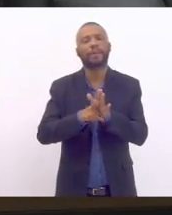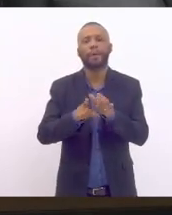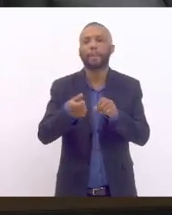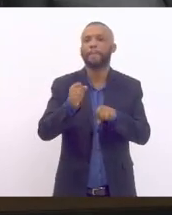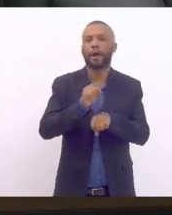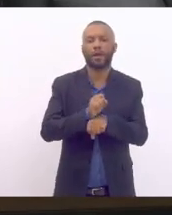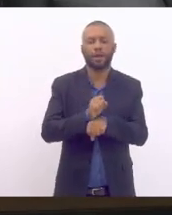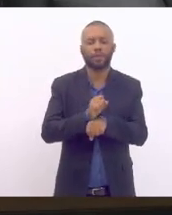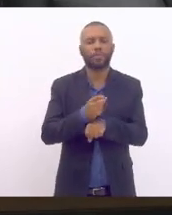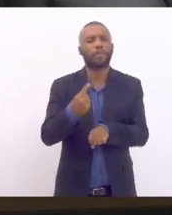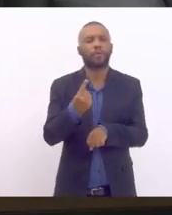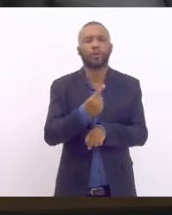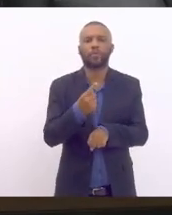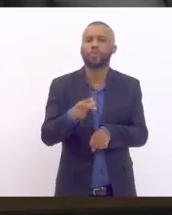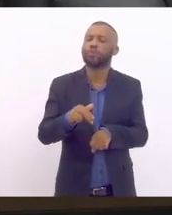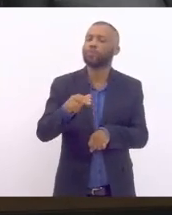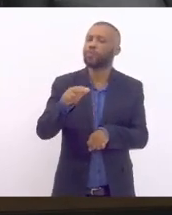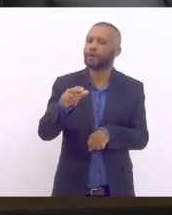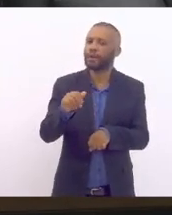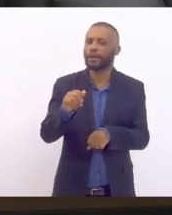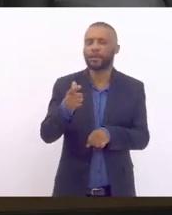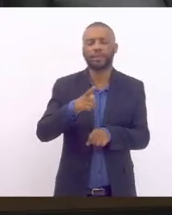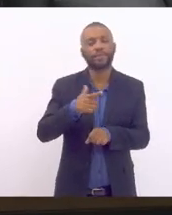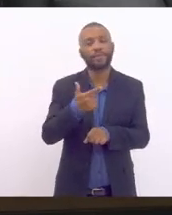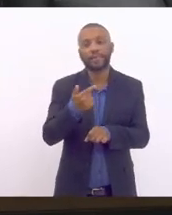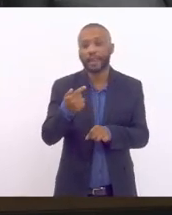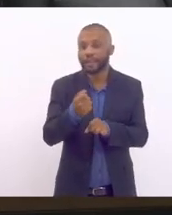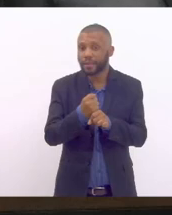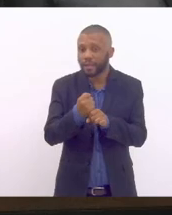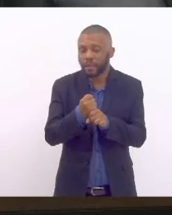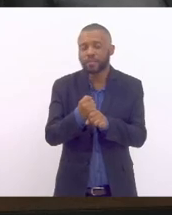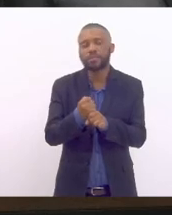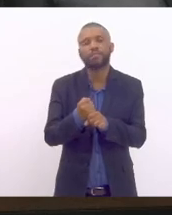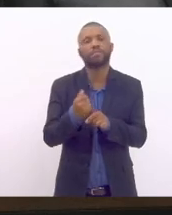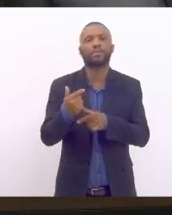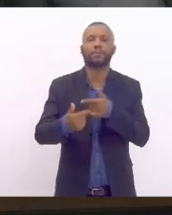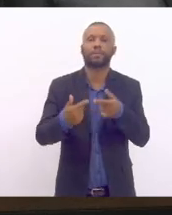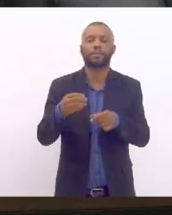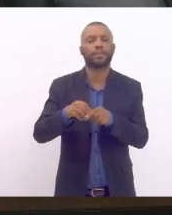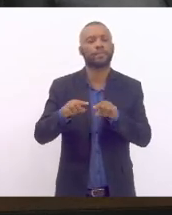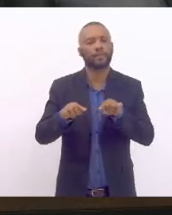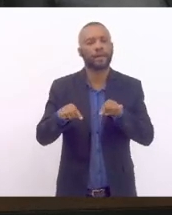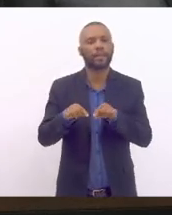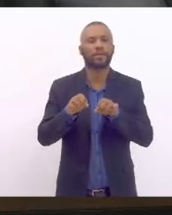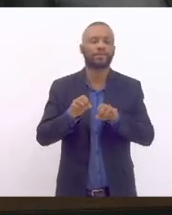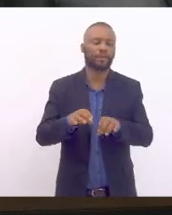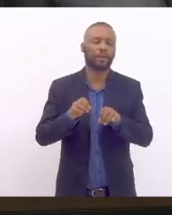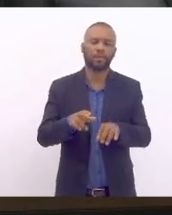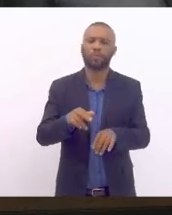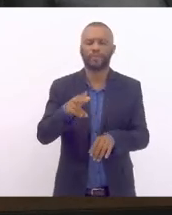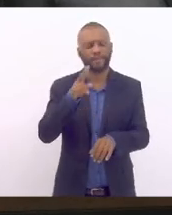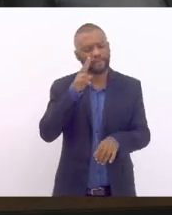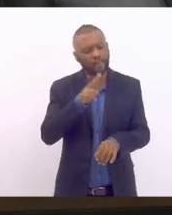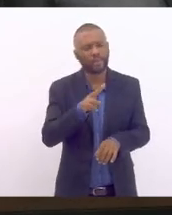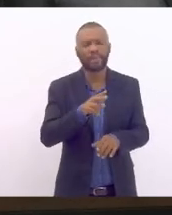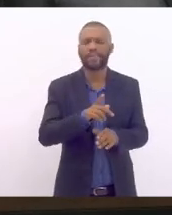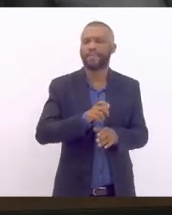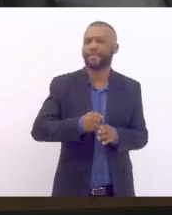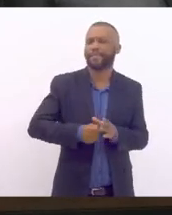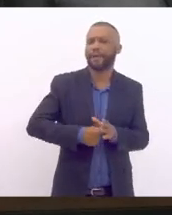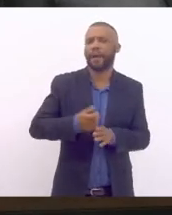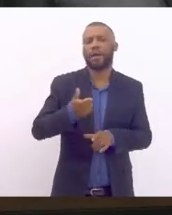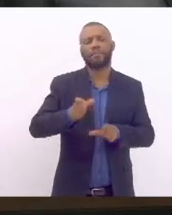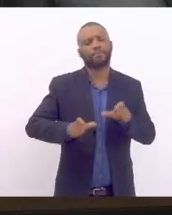pesquisa isso para gente eu nunca só tenho 27 anos de sala de aula nunca vi tantos pesquisadores e